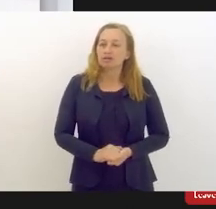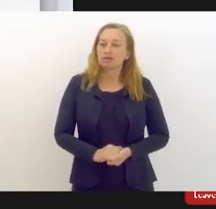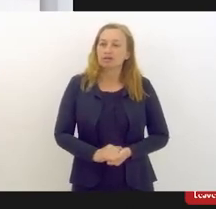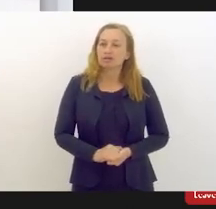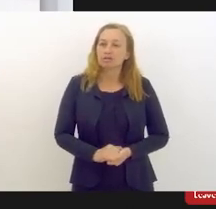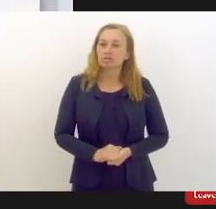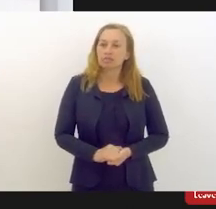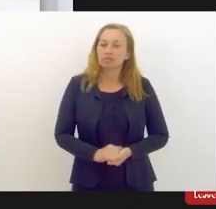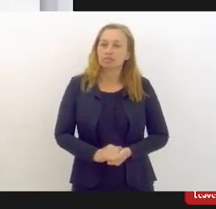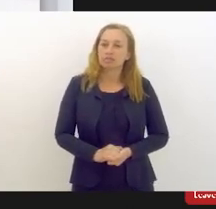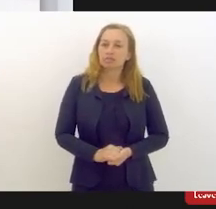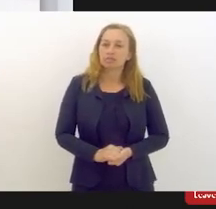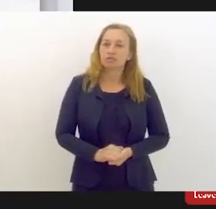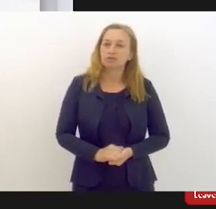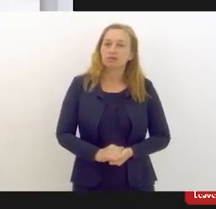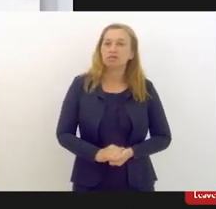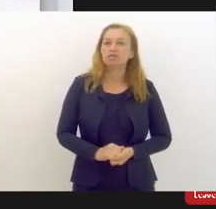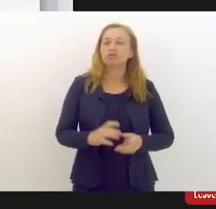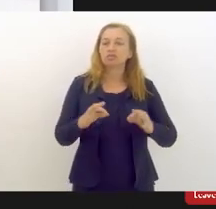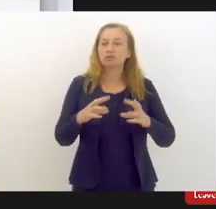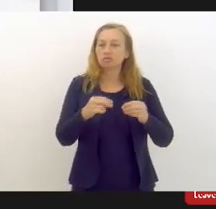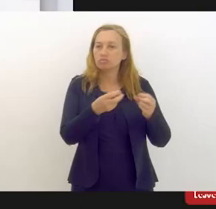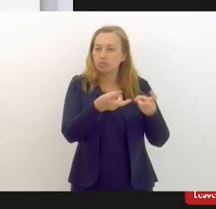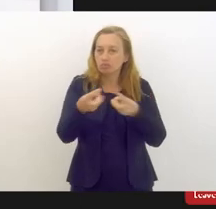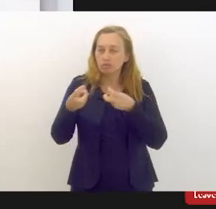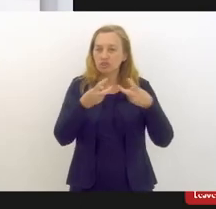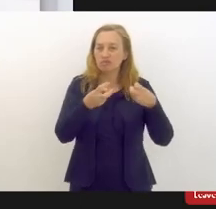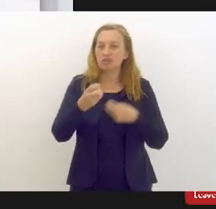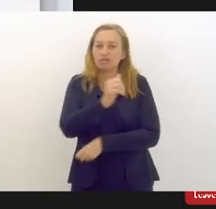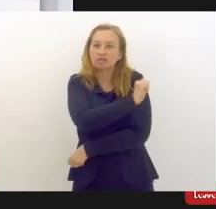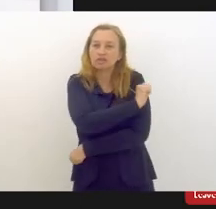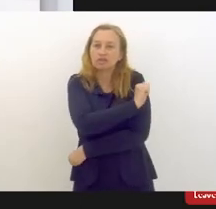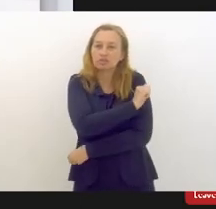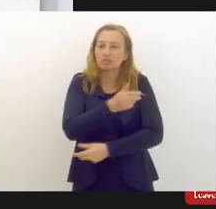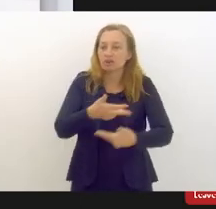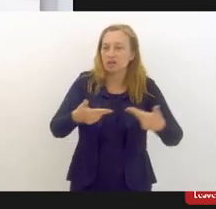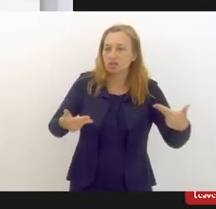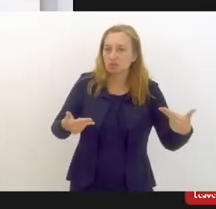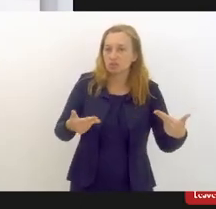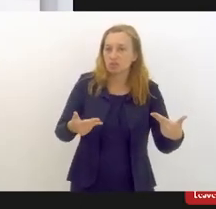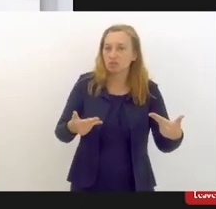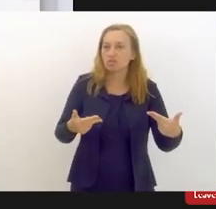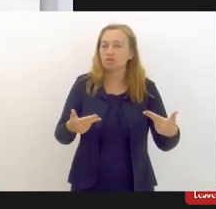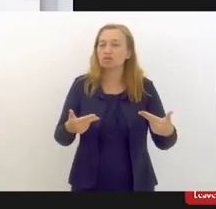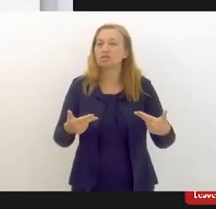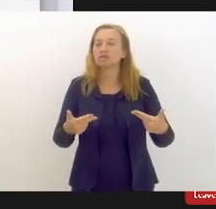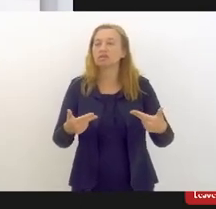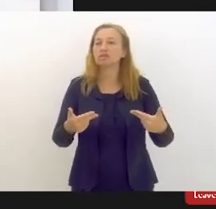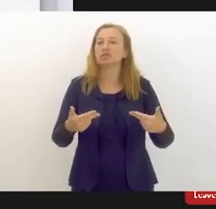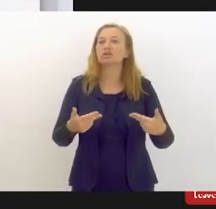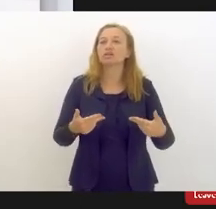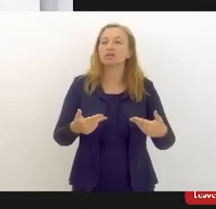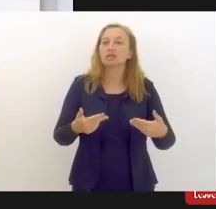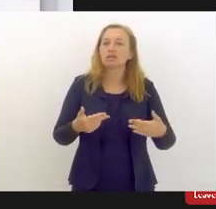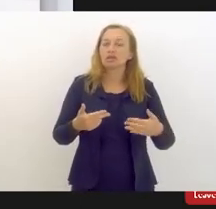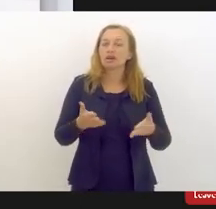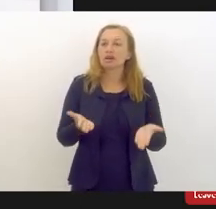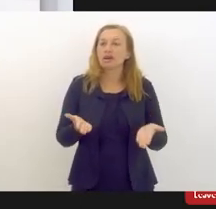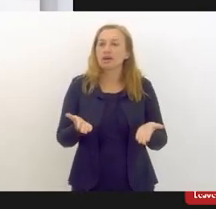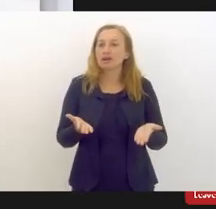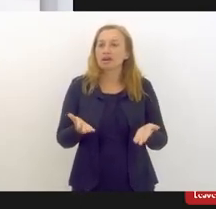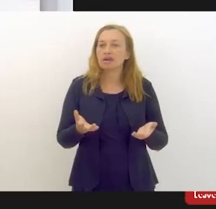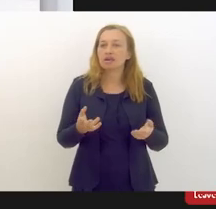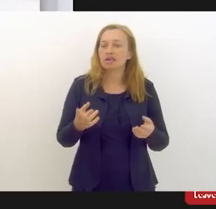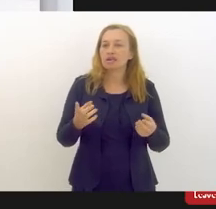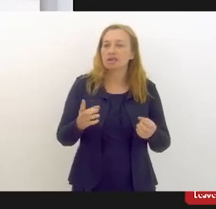da renda das ocorrências que eles verificavam com os alunos, muita coisa, inclusive, extrapolando os muros da escola, ou